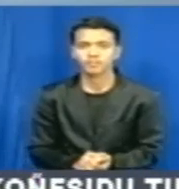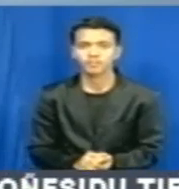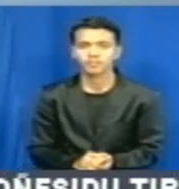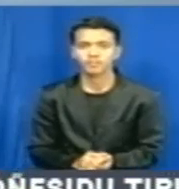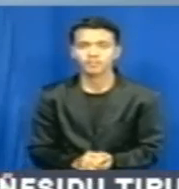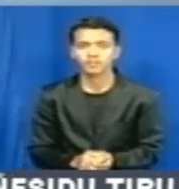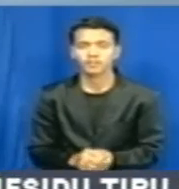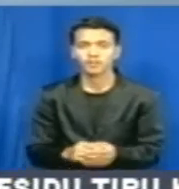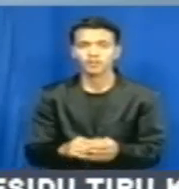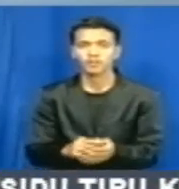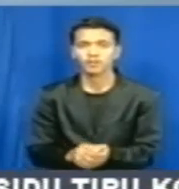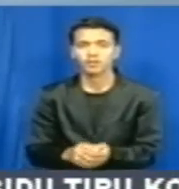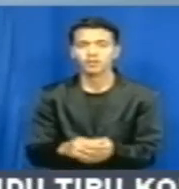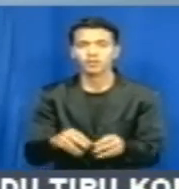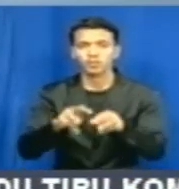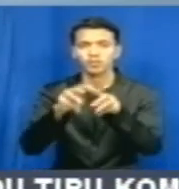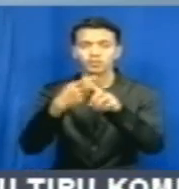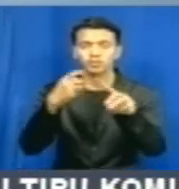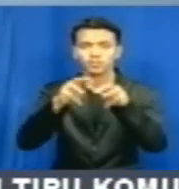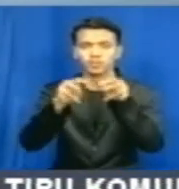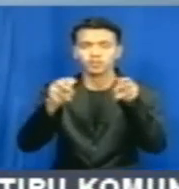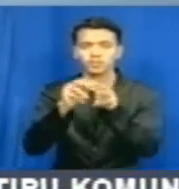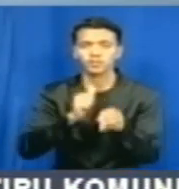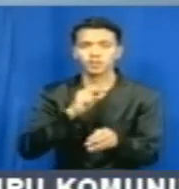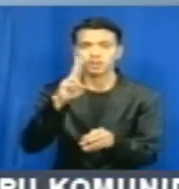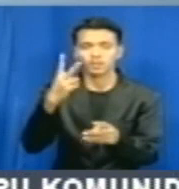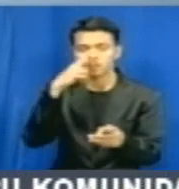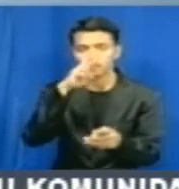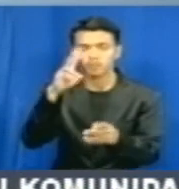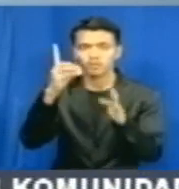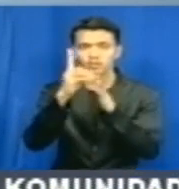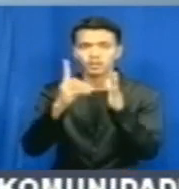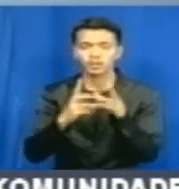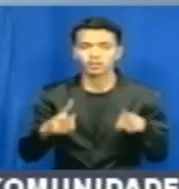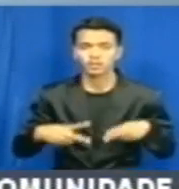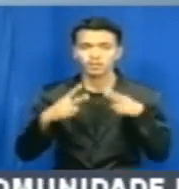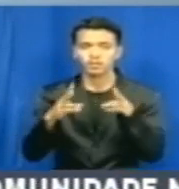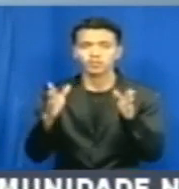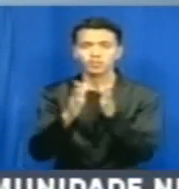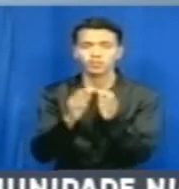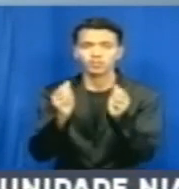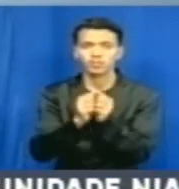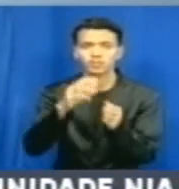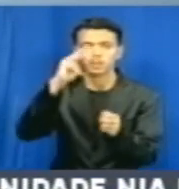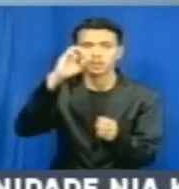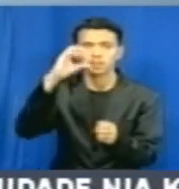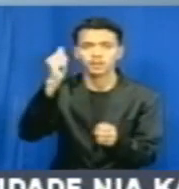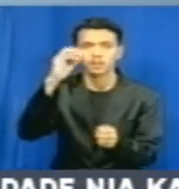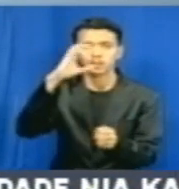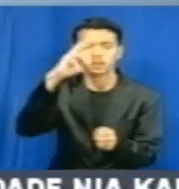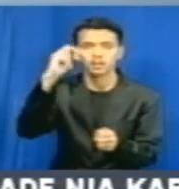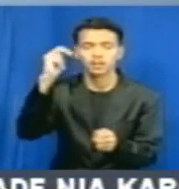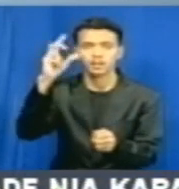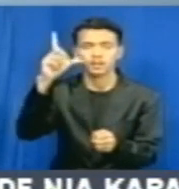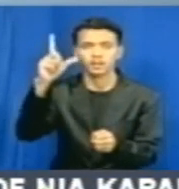Mas o Sireita Ba fala informação no selo Rússia e Leu, verificação de dados veteranos, Rússia Conselho Combatentes, Libertação Nacional Município e